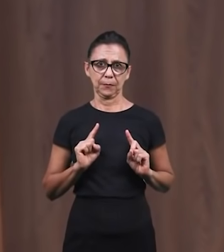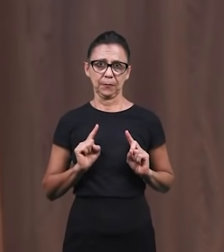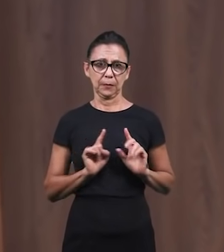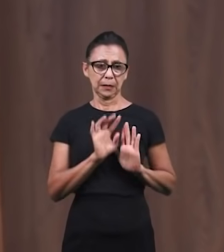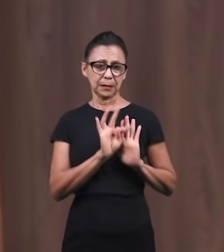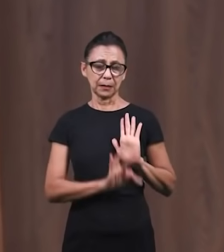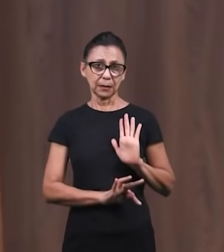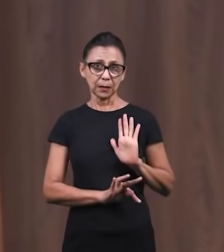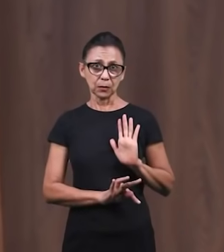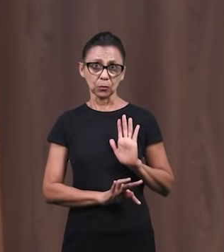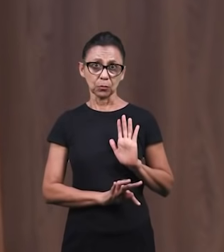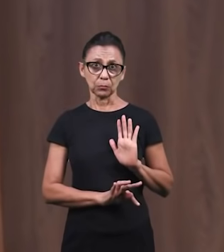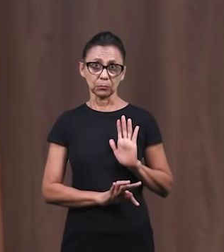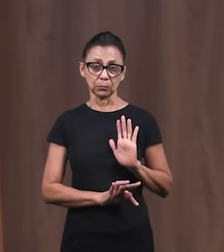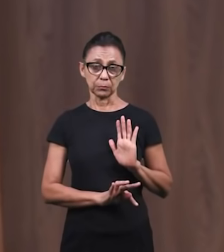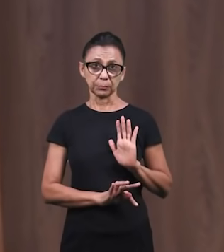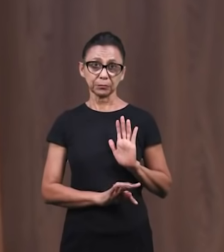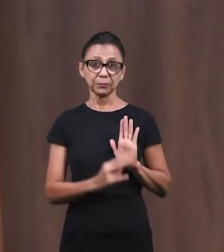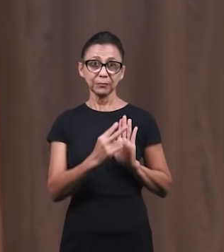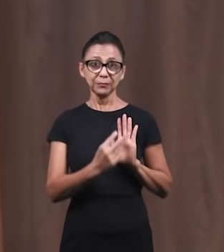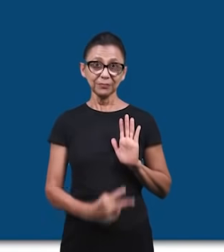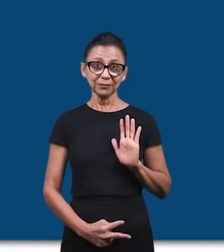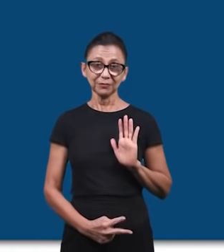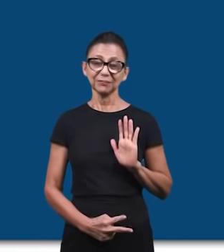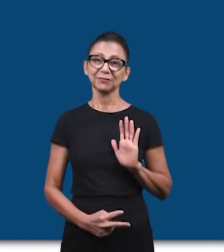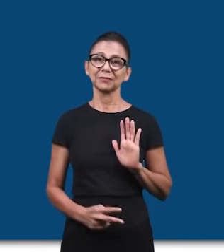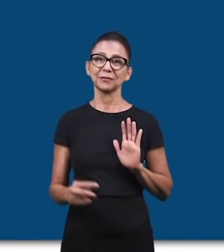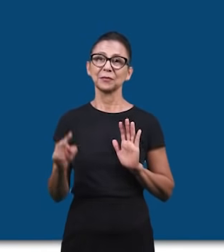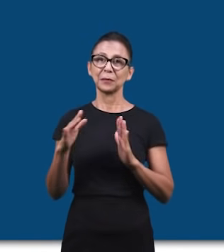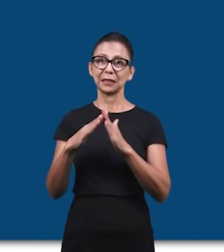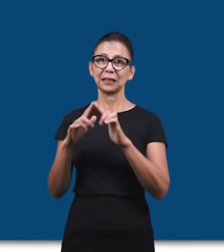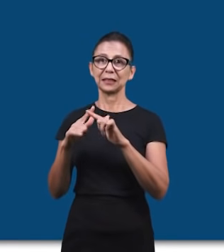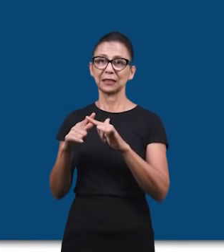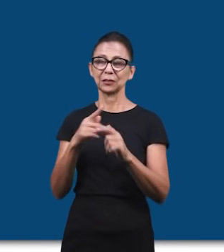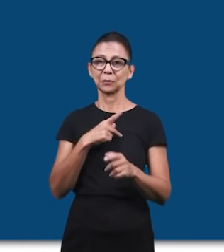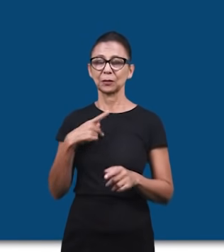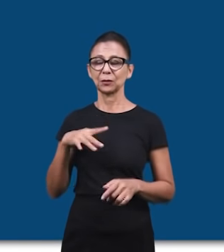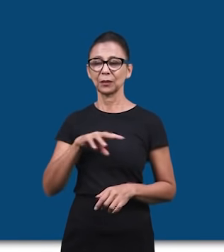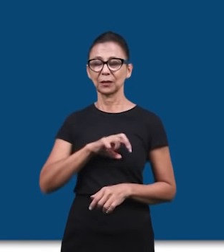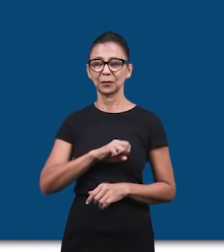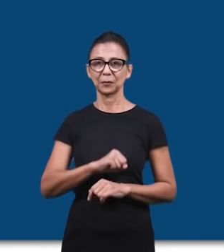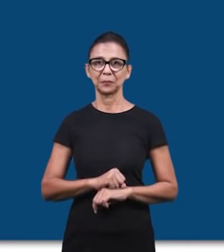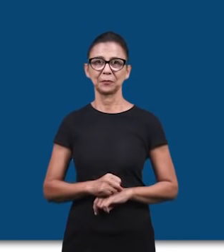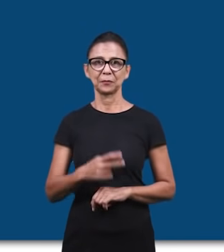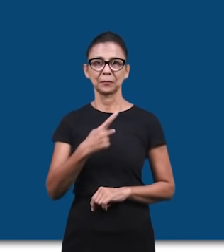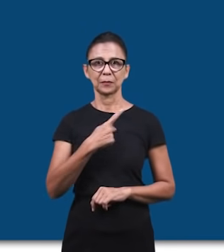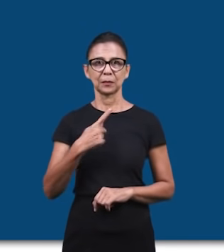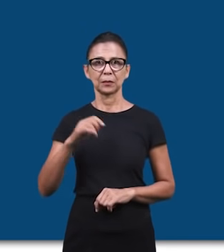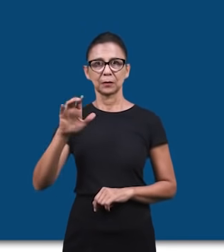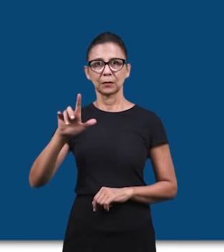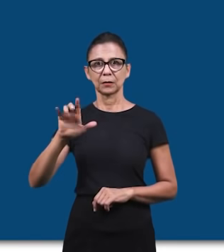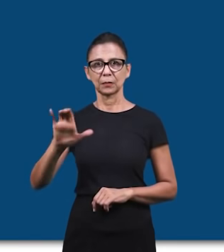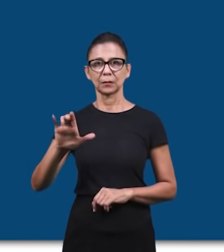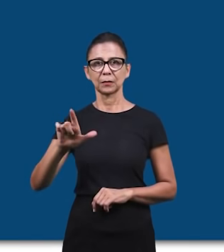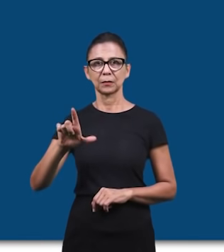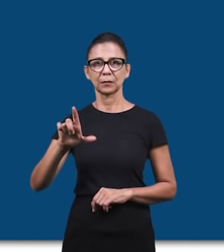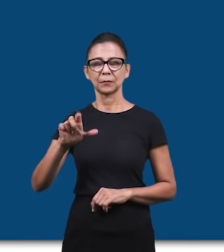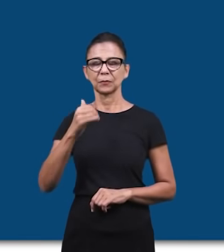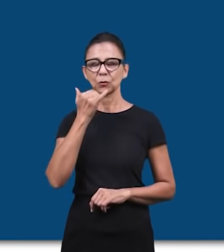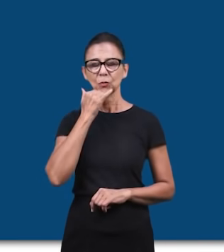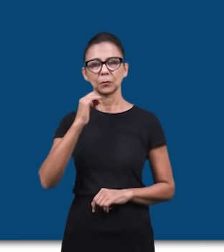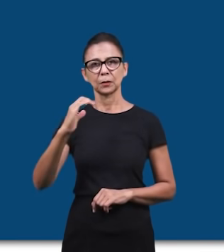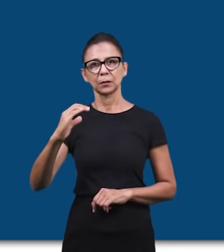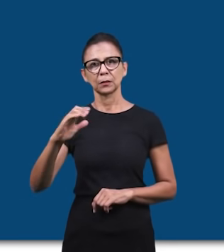é para esta igreja que é amada pelo seu pastor. Recado pastoral do pastor Cláudio Antônio Goulart Valadares, aos irmãos da igreja